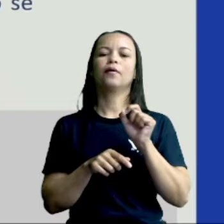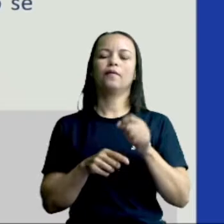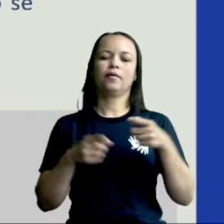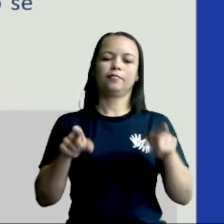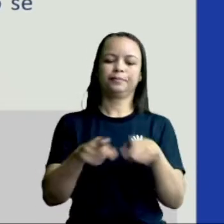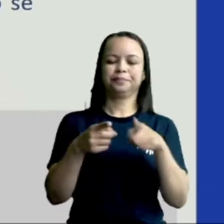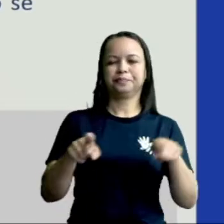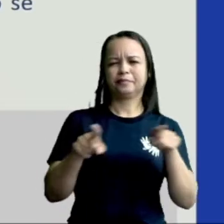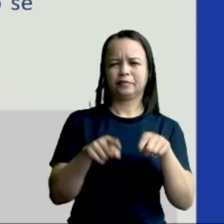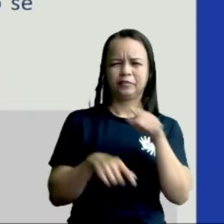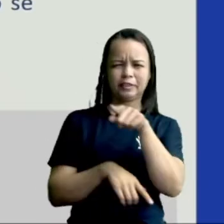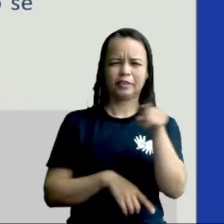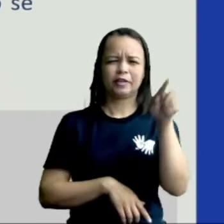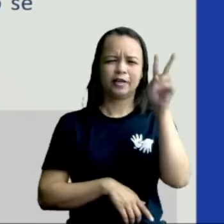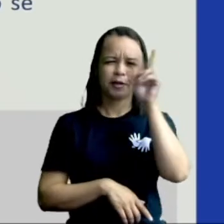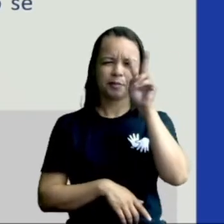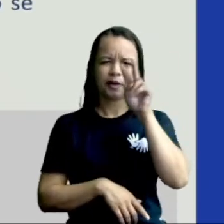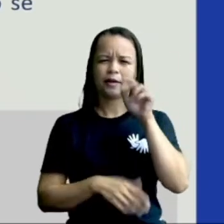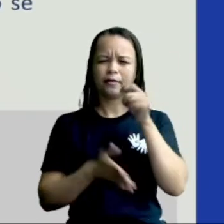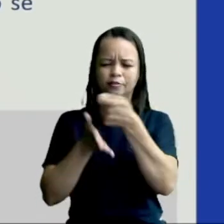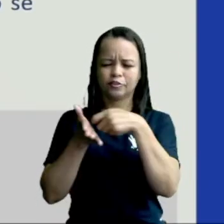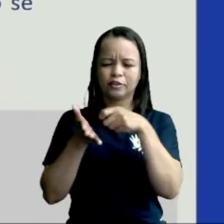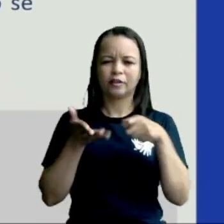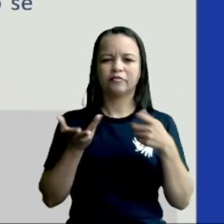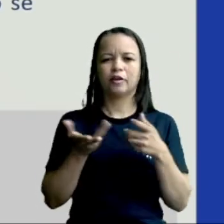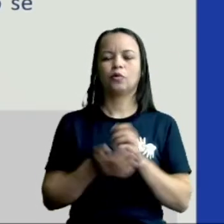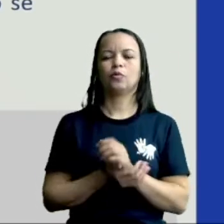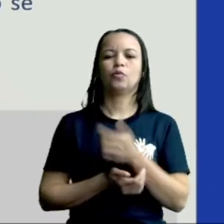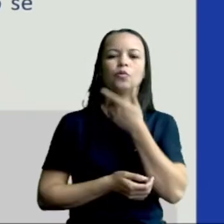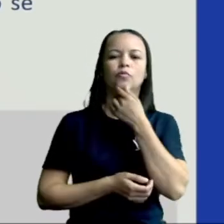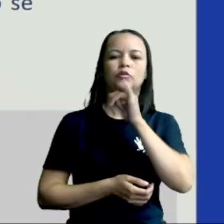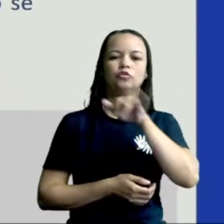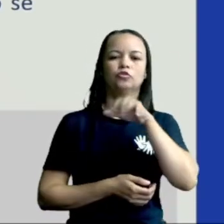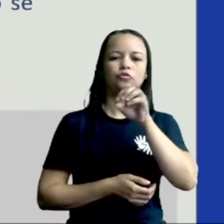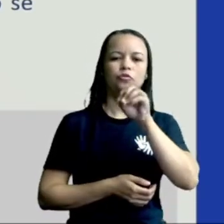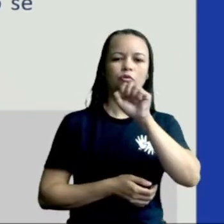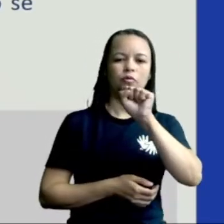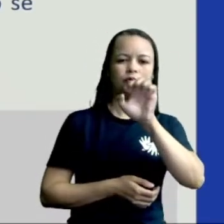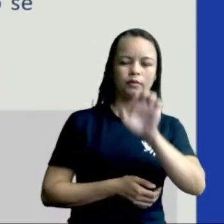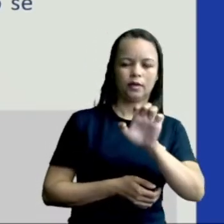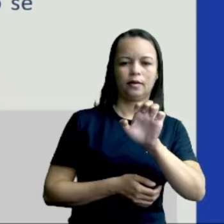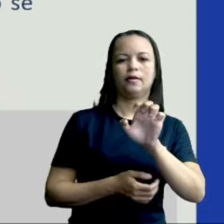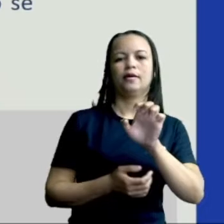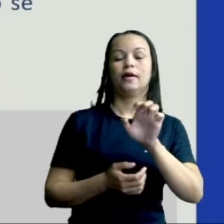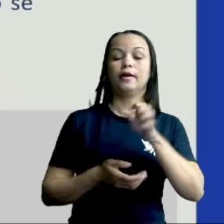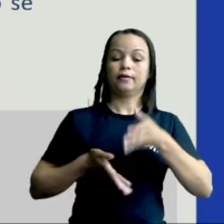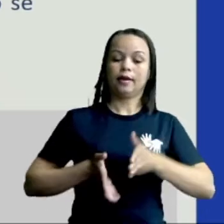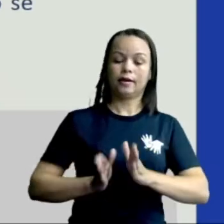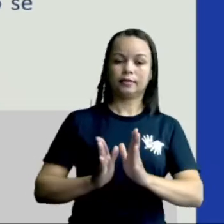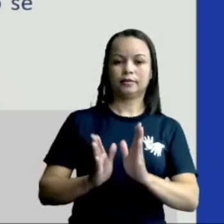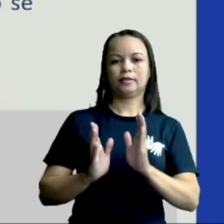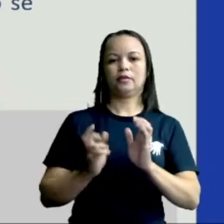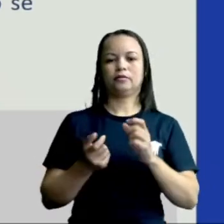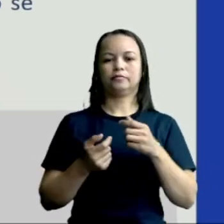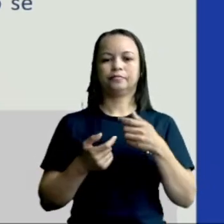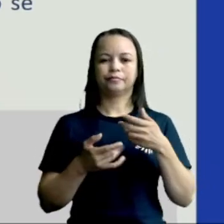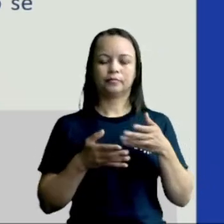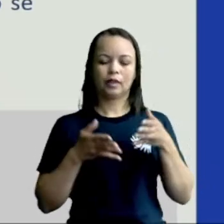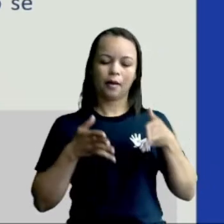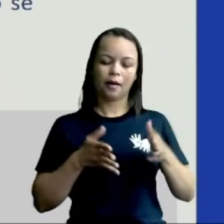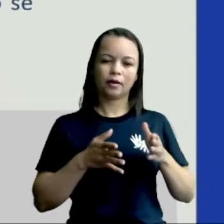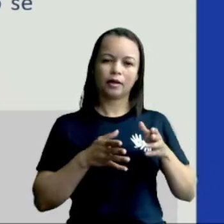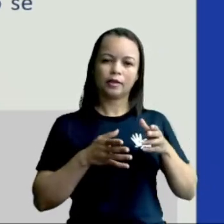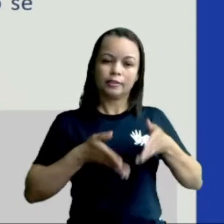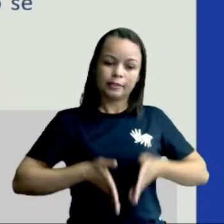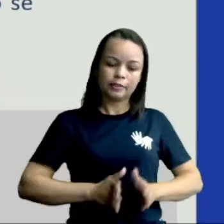quem escreveu o hino? Olha aí, ó, José Teixeira de Albuquerque. Ele nasceu na Fazenda Porteiras, em